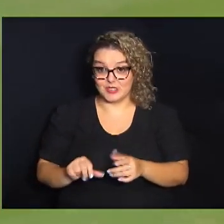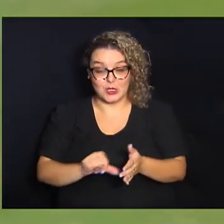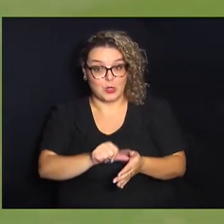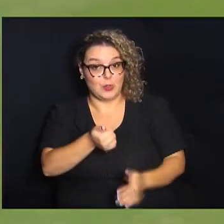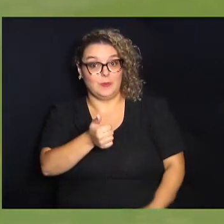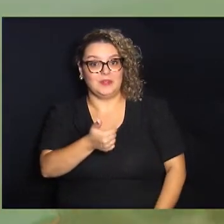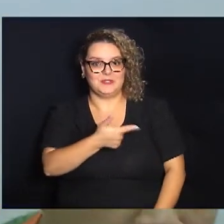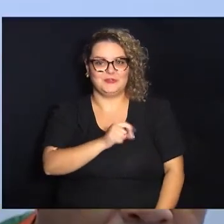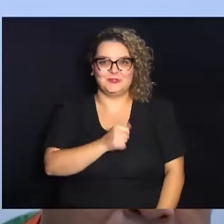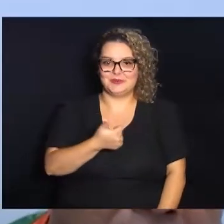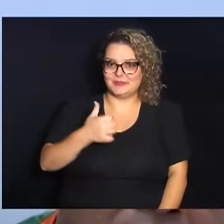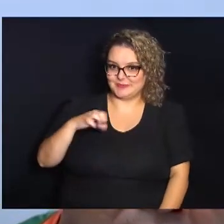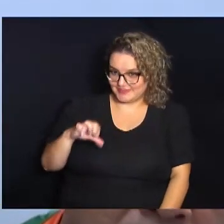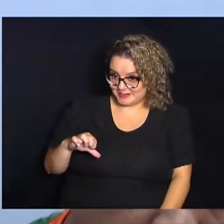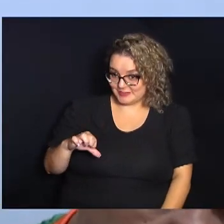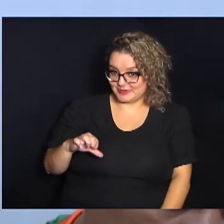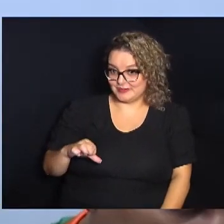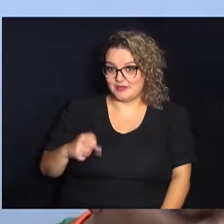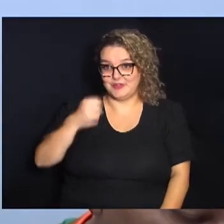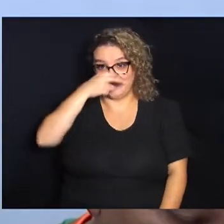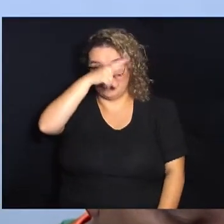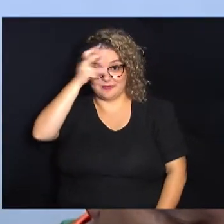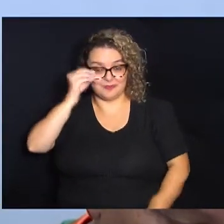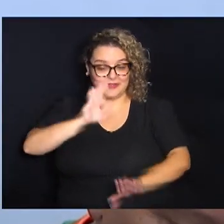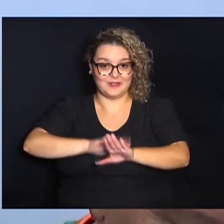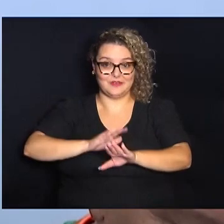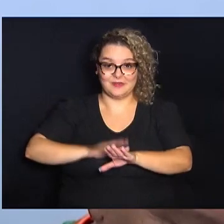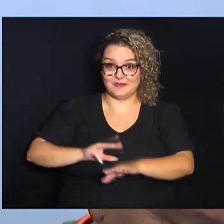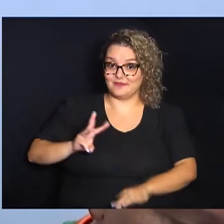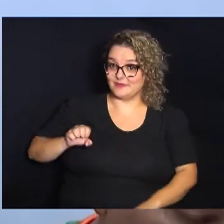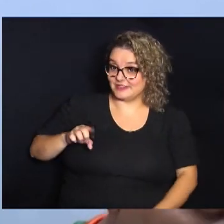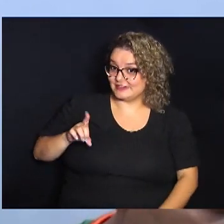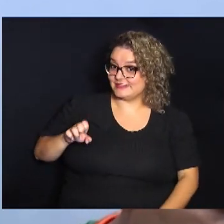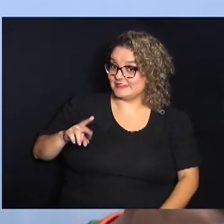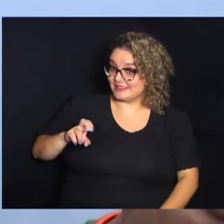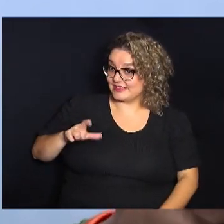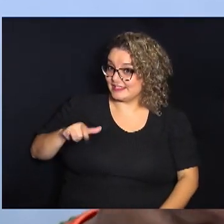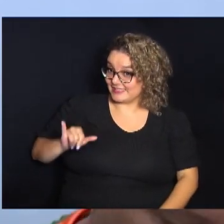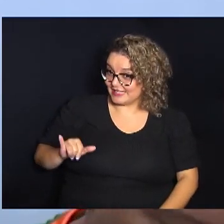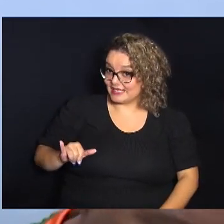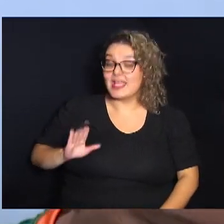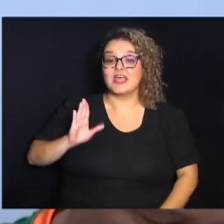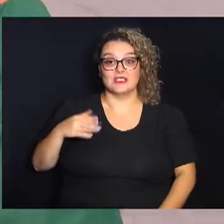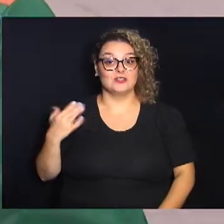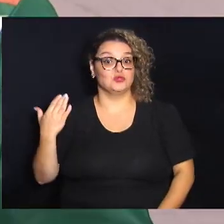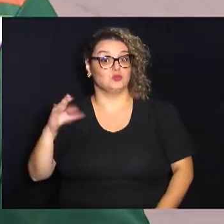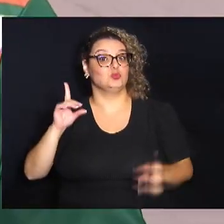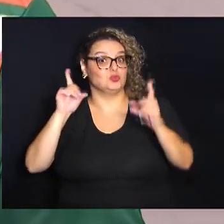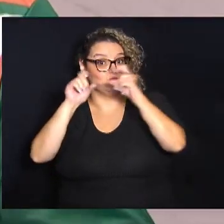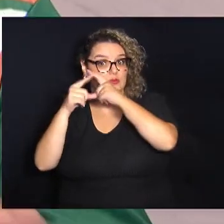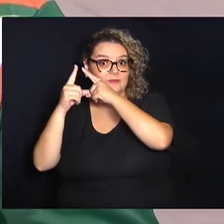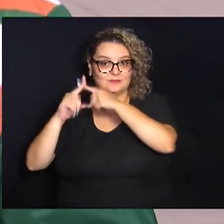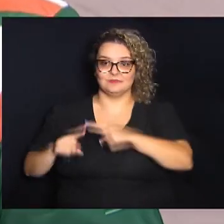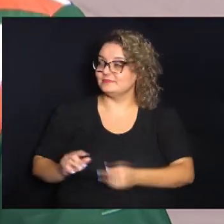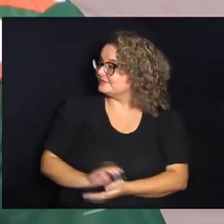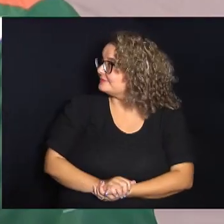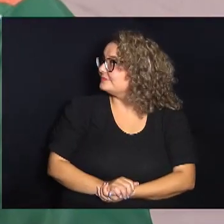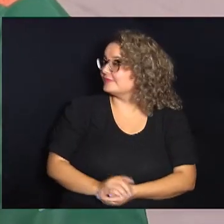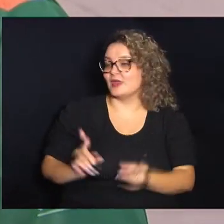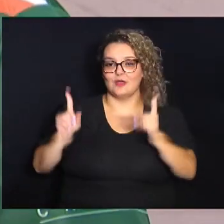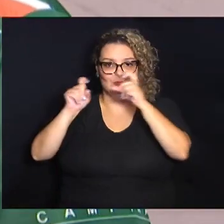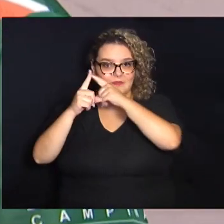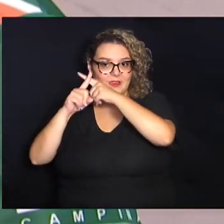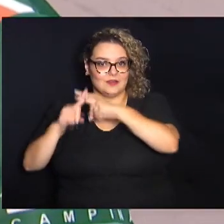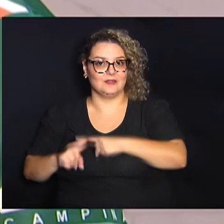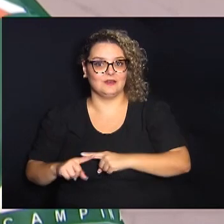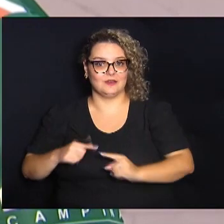em 2019. O prefeito em exercício Vanderlei de Almeida, o Vandão, já lançou um desafio. O desafio é em 23 realizar